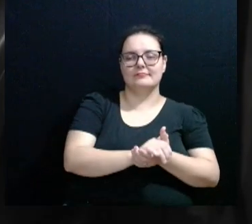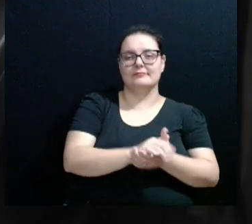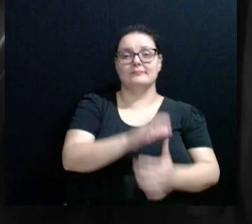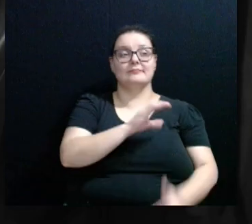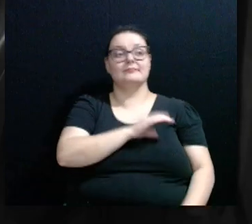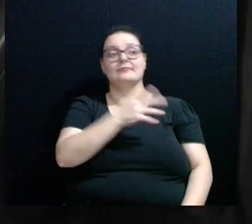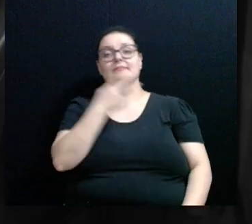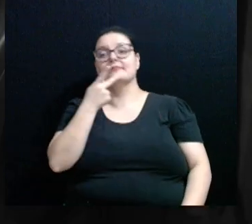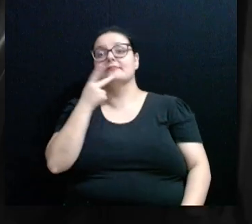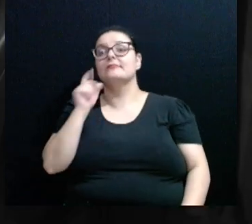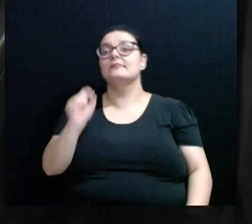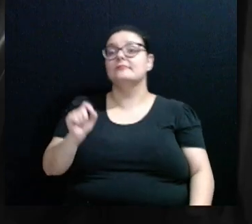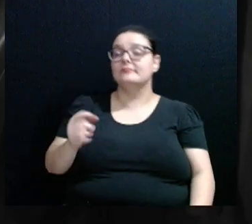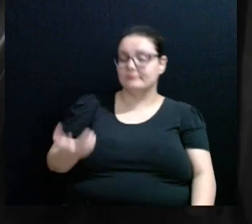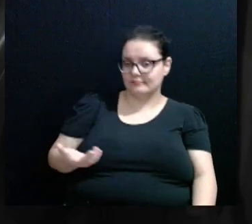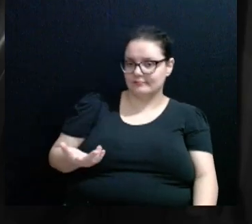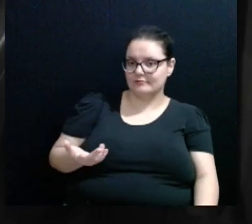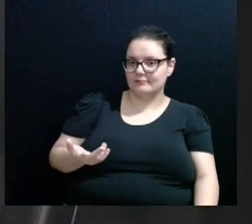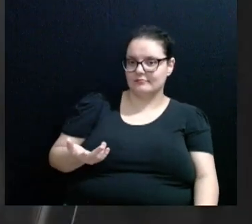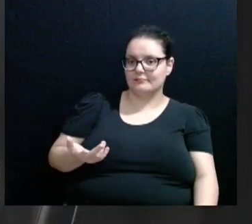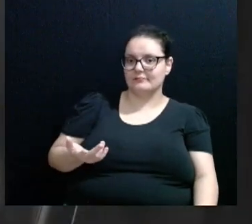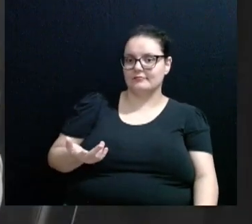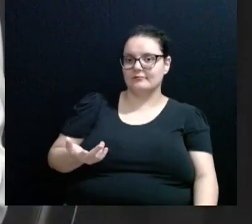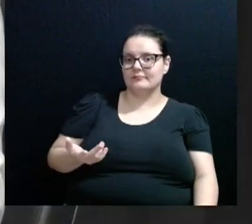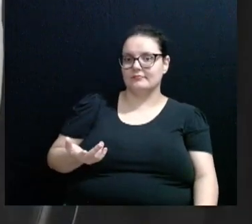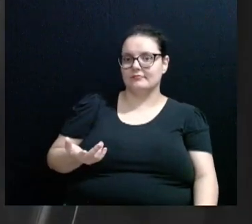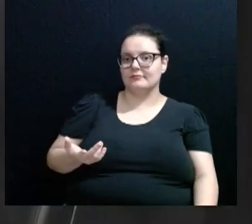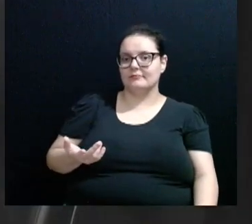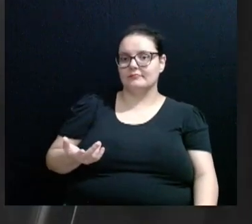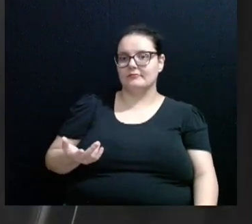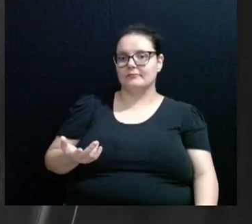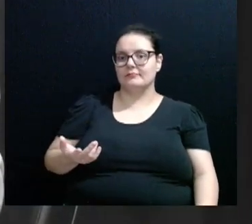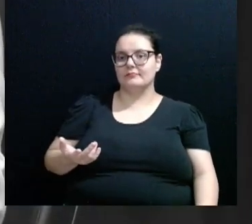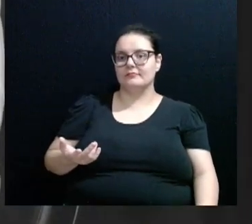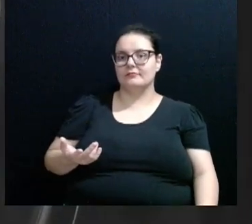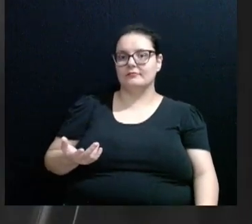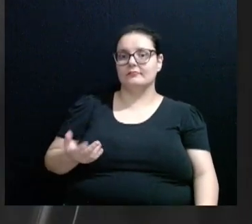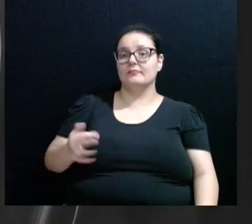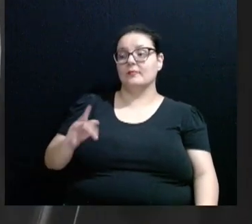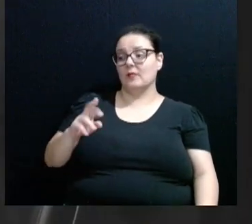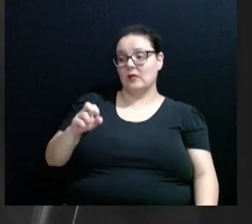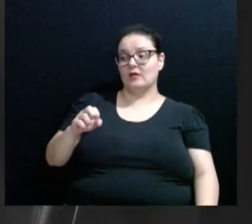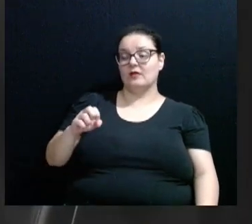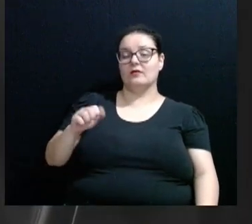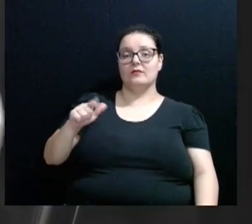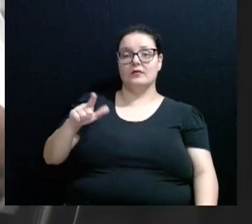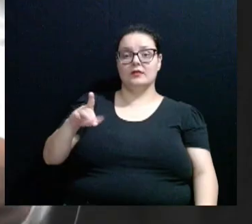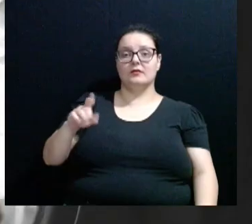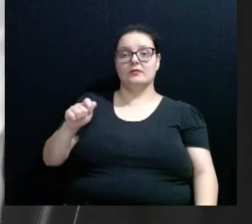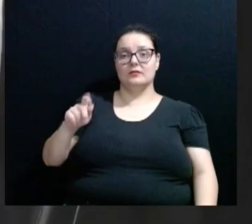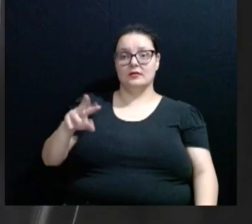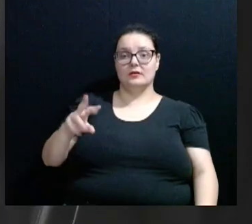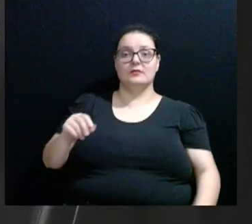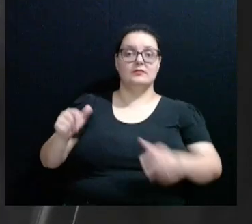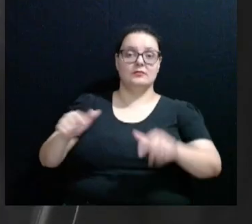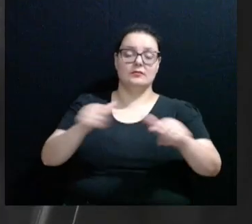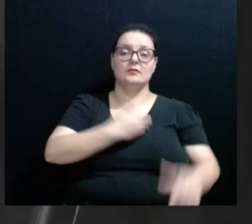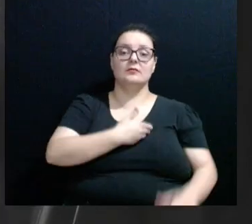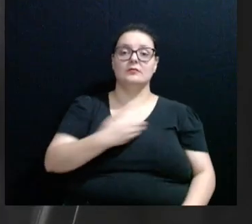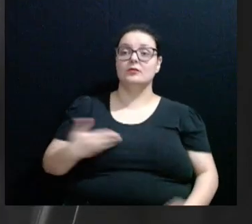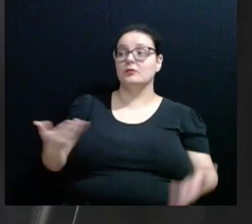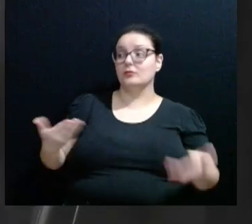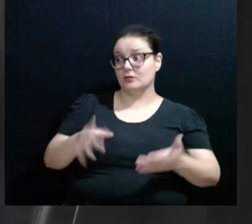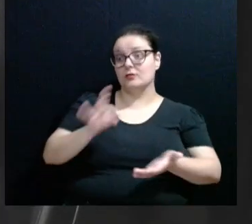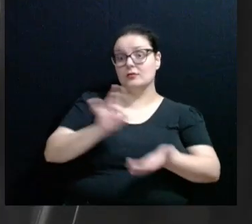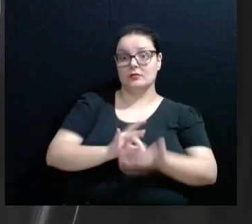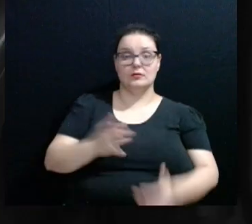O que era? Era sobre o banheiro família, os fraudários dos estabelecimentos comerciais, que hoje é uma realidade.